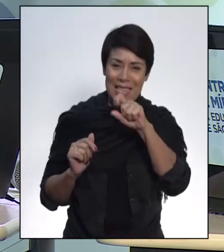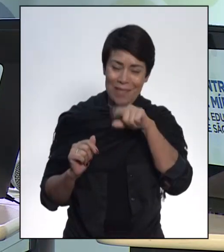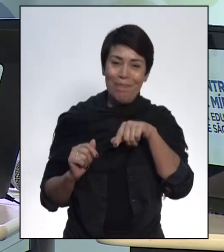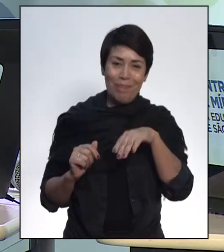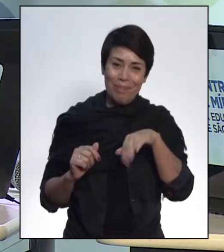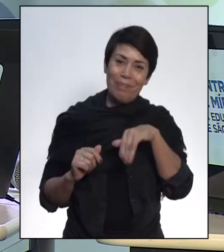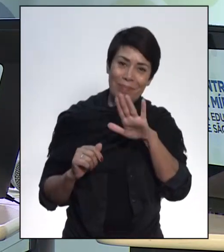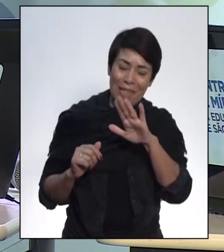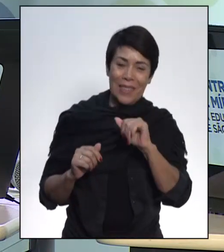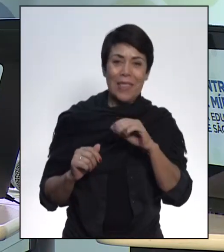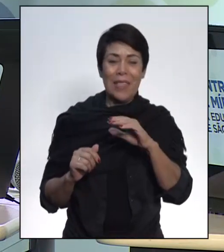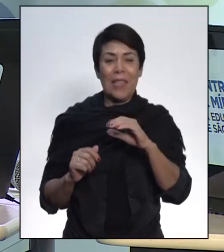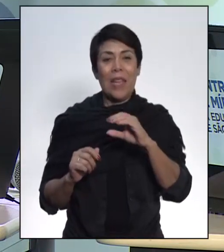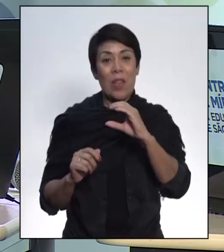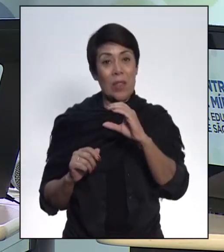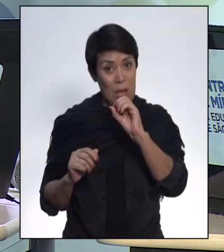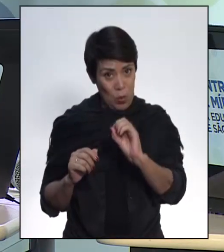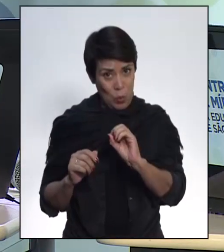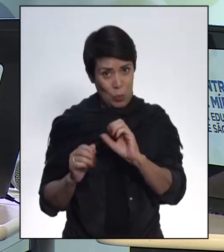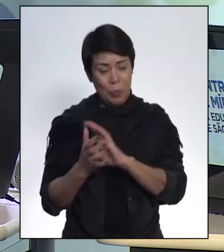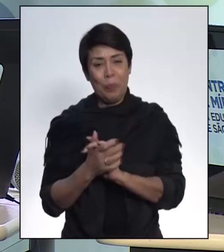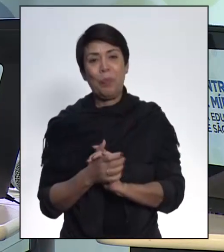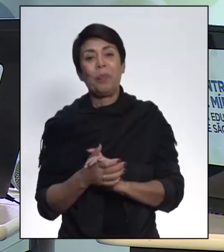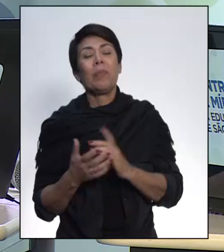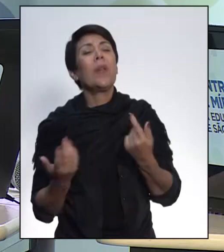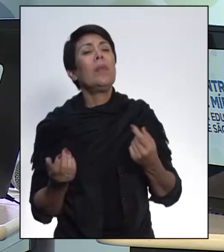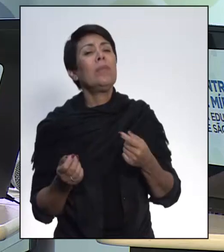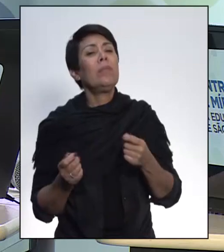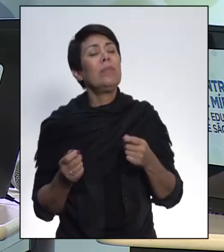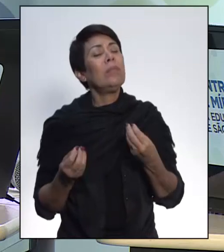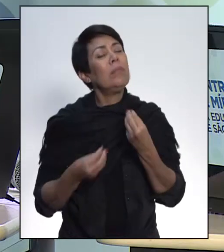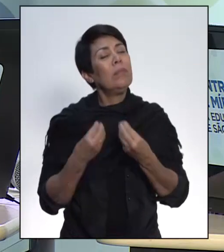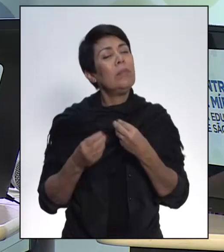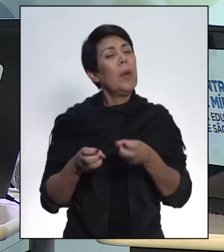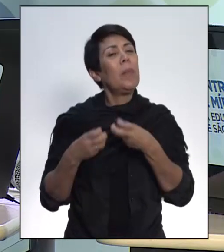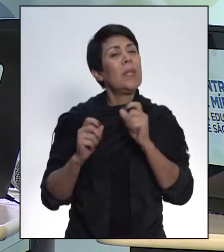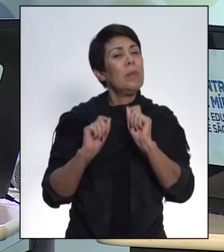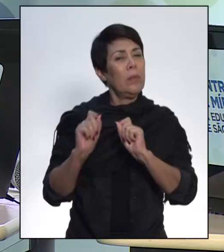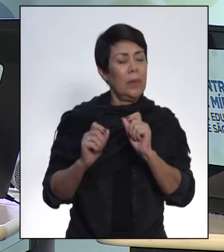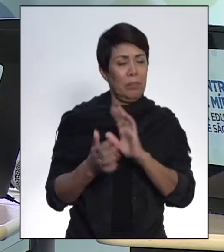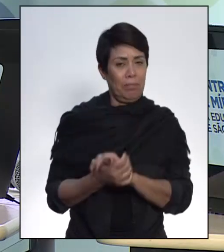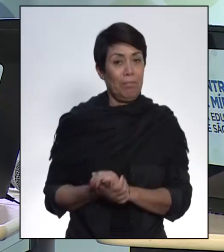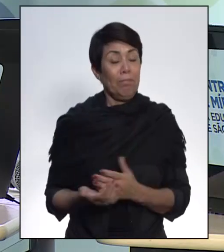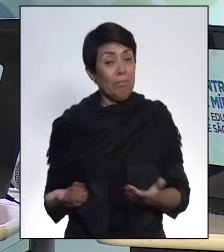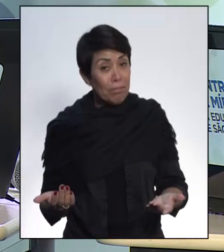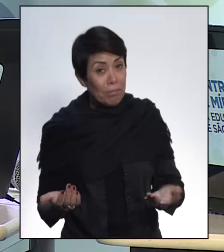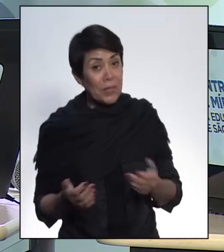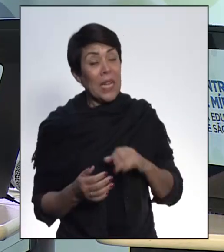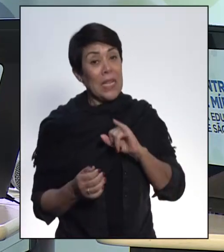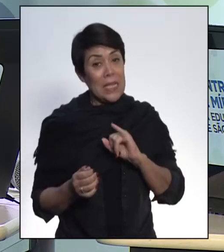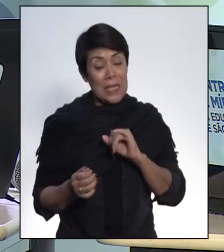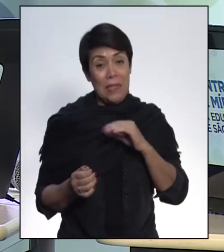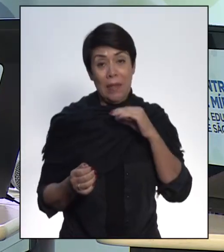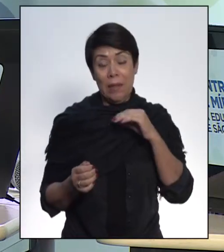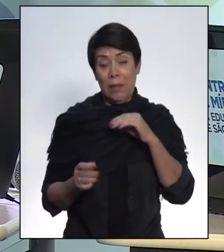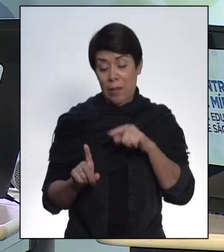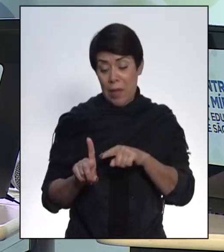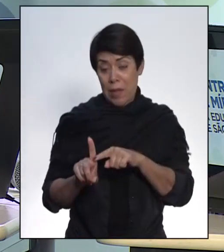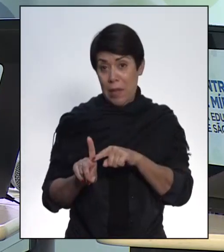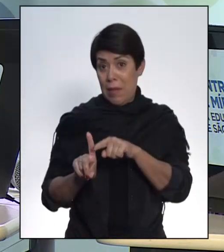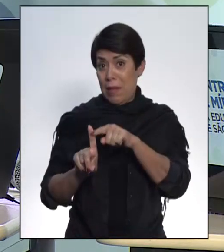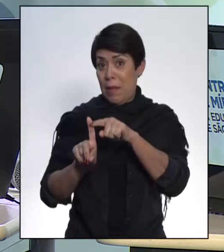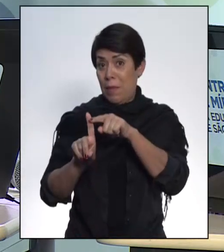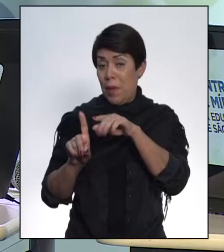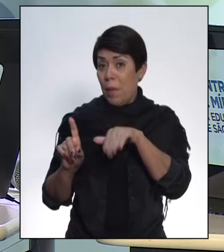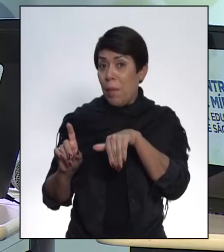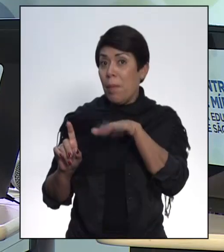químico, que é o gás carbônico. Então, que conclusão eu posso chegar? Posso chegar à seguinte conclusão: se eu aumento a temperatura, eu